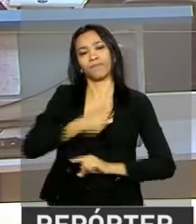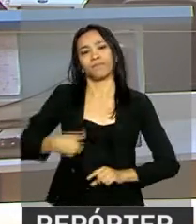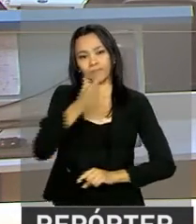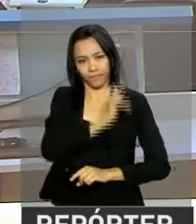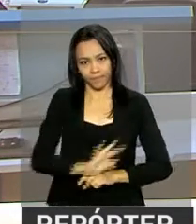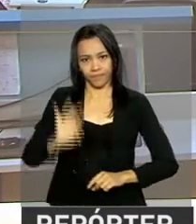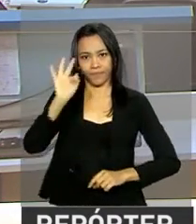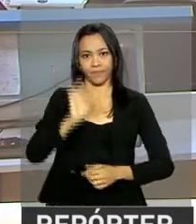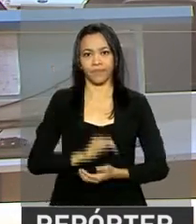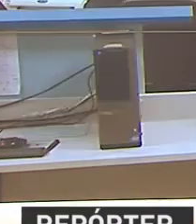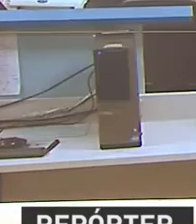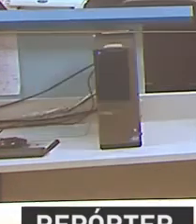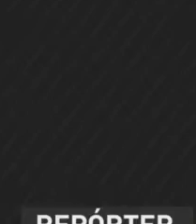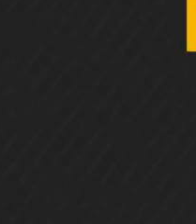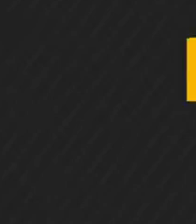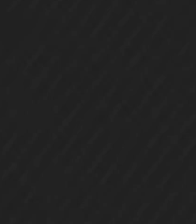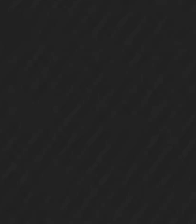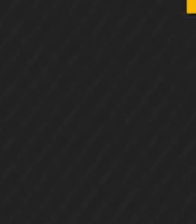do governo federal